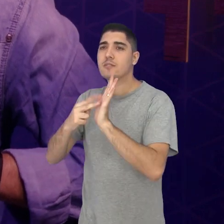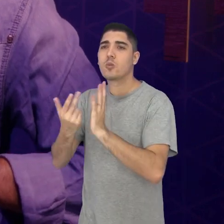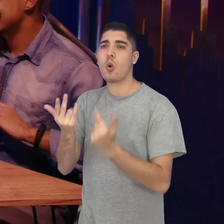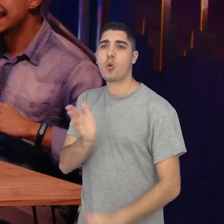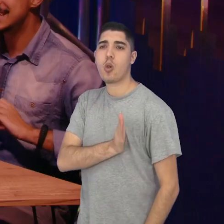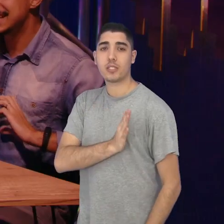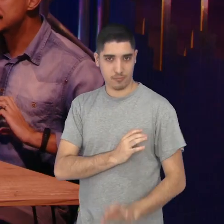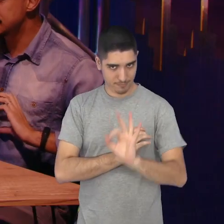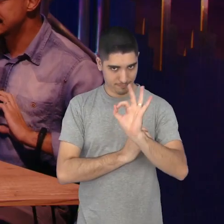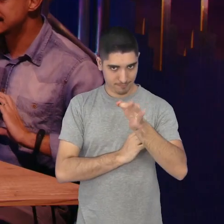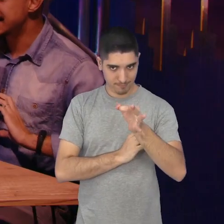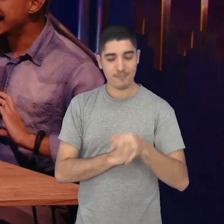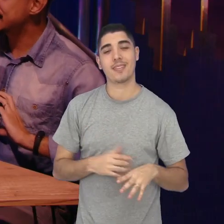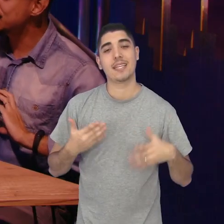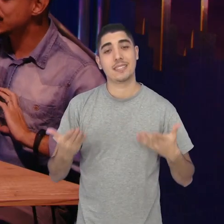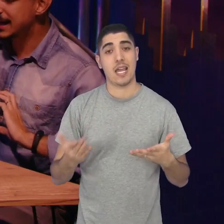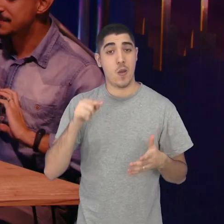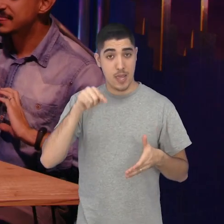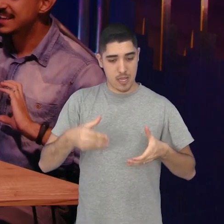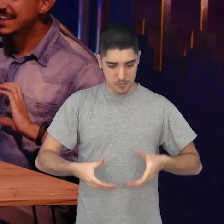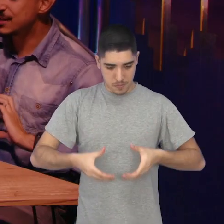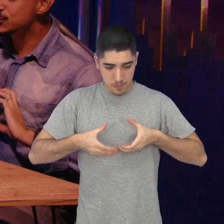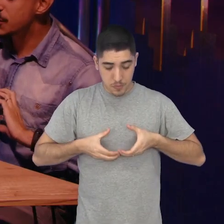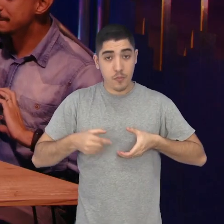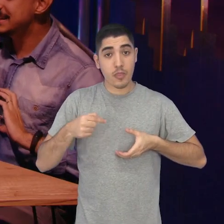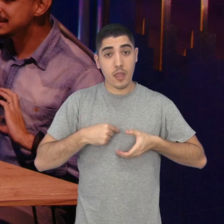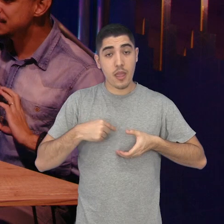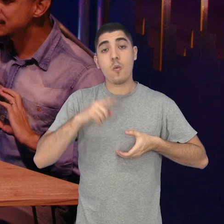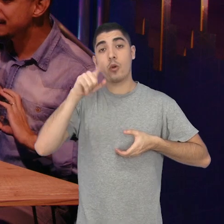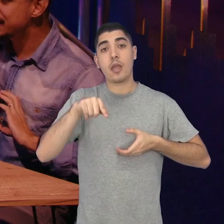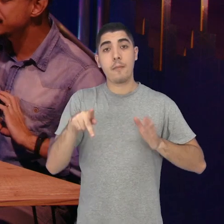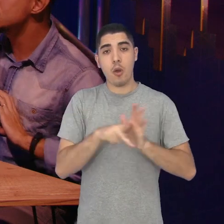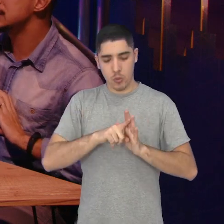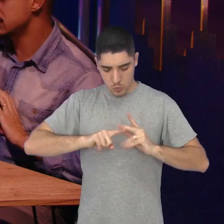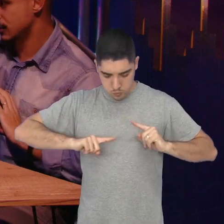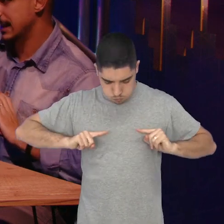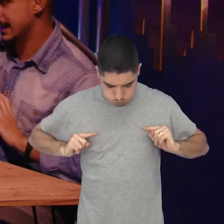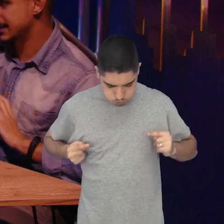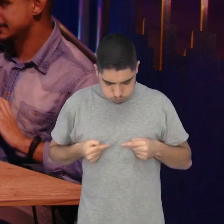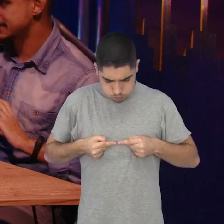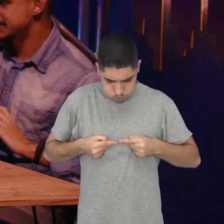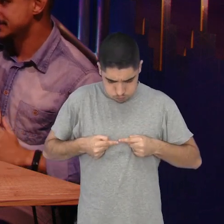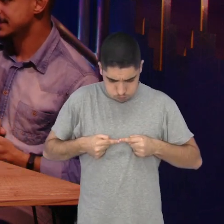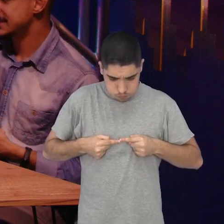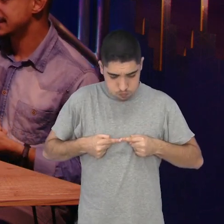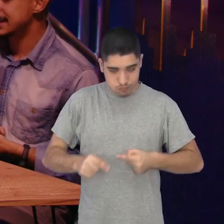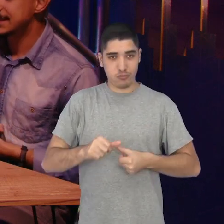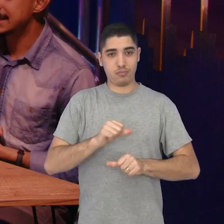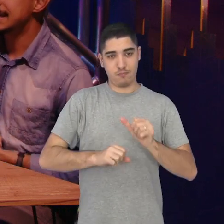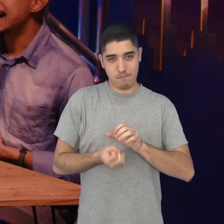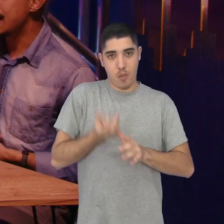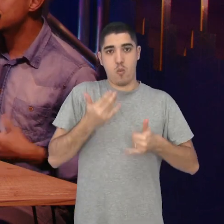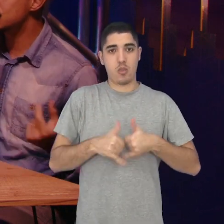um coração pra ele, né? Exatamente. Aquilo lá, ele usa o princípio da fusão nuclear. Olha